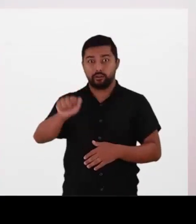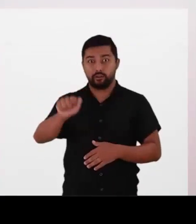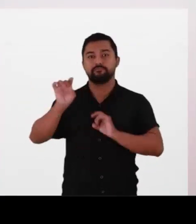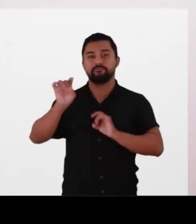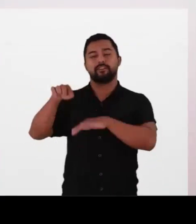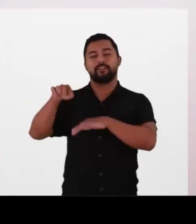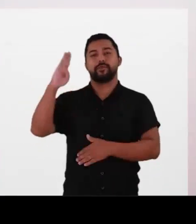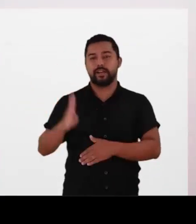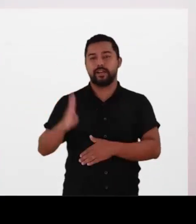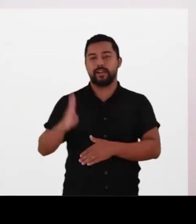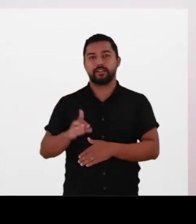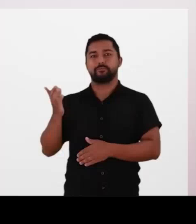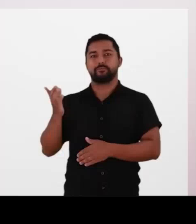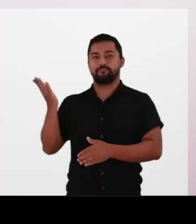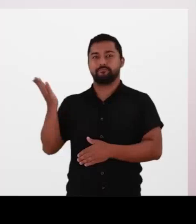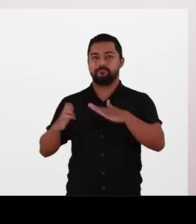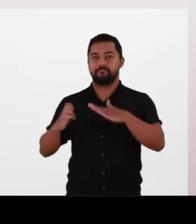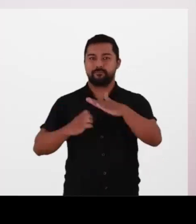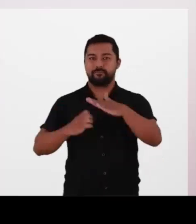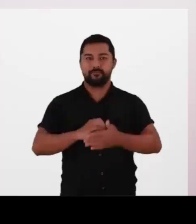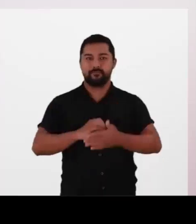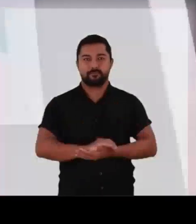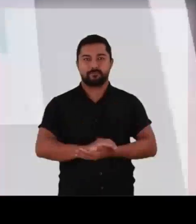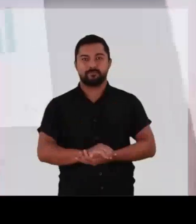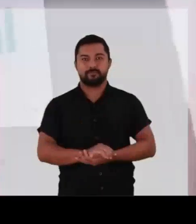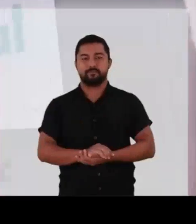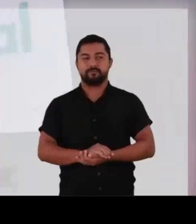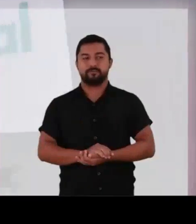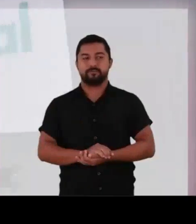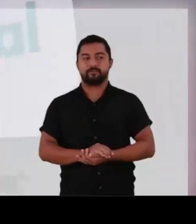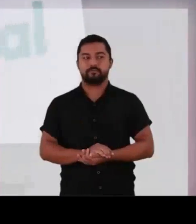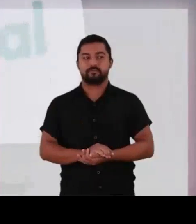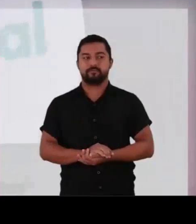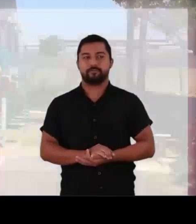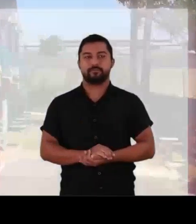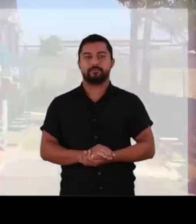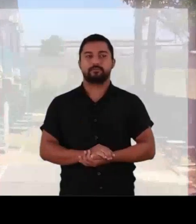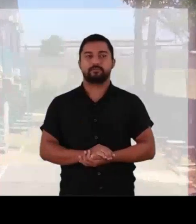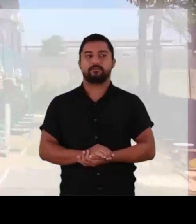graxas especiais do Brasil, a Lubrichemical.